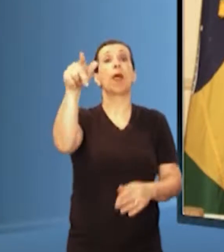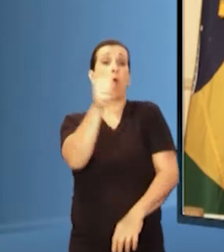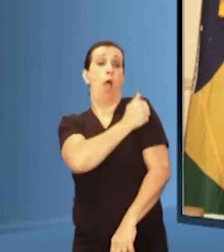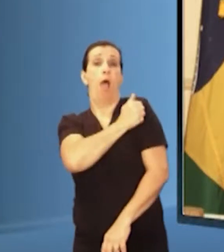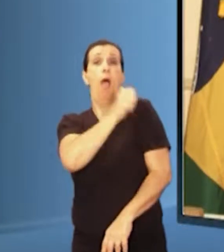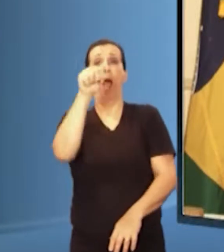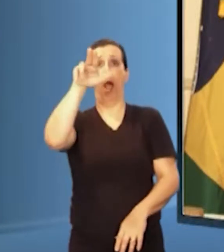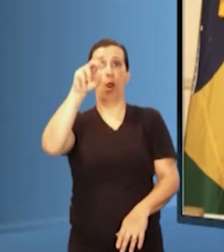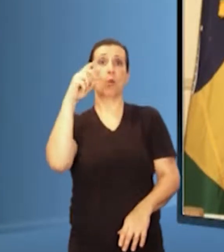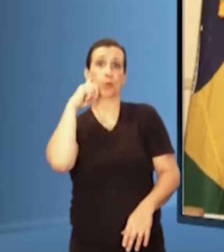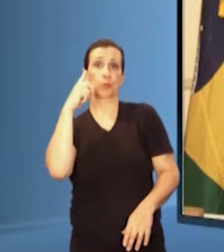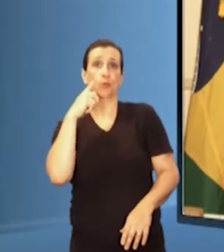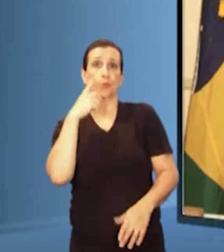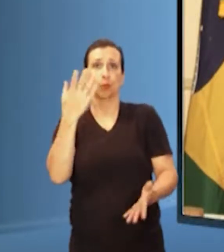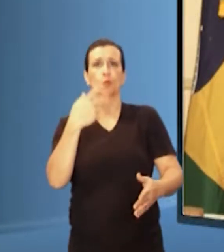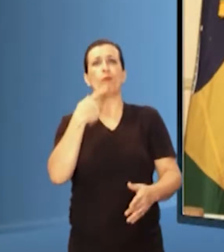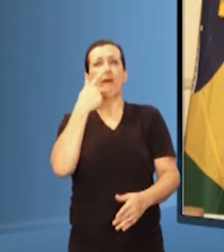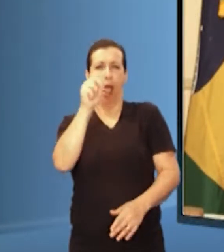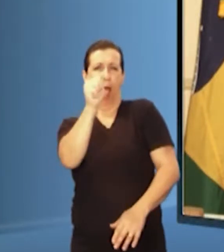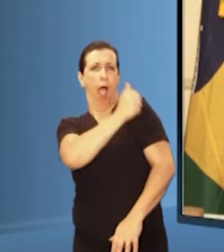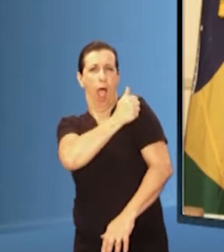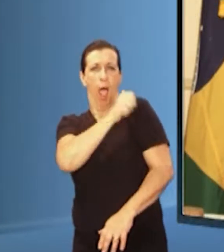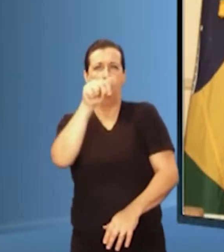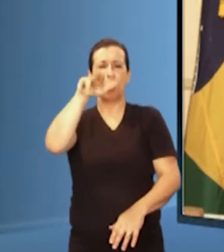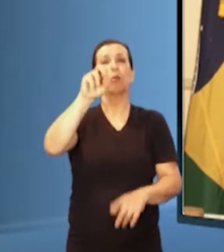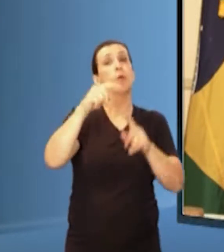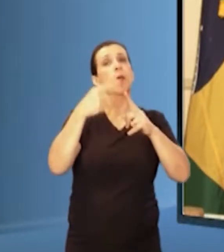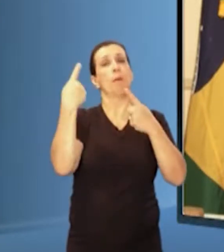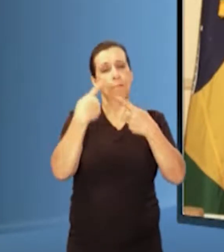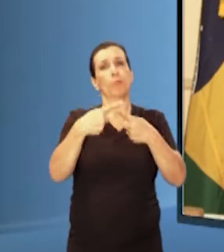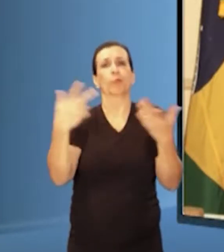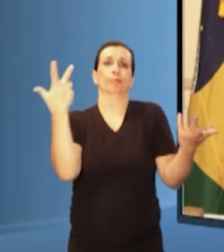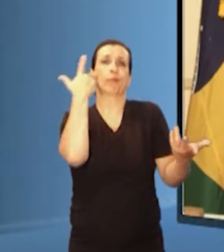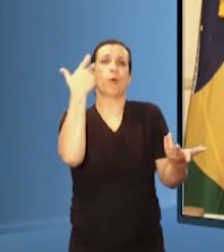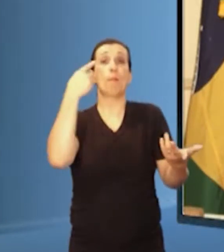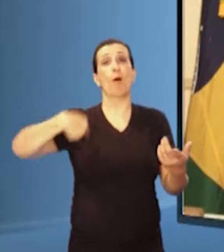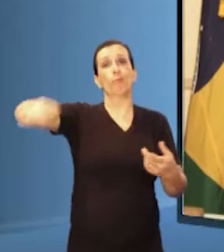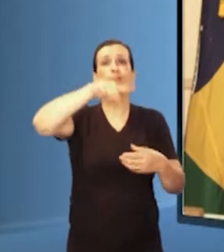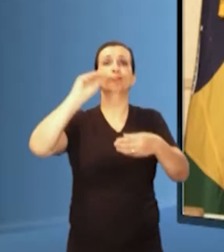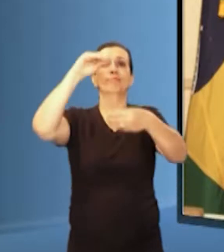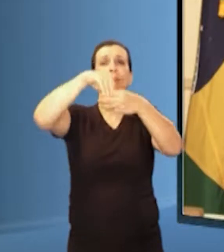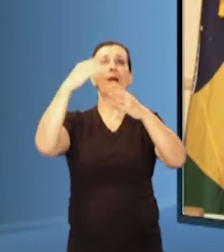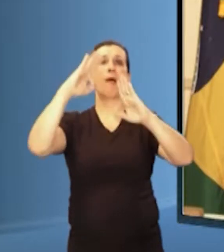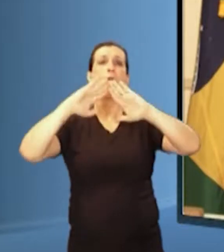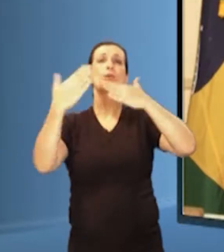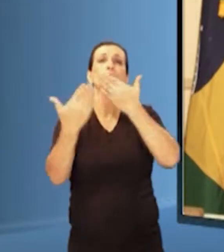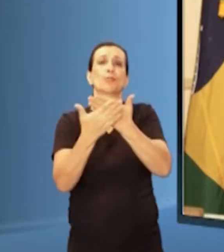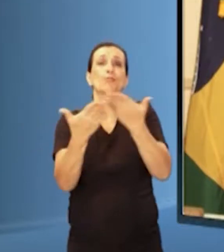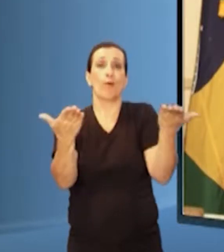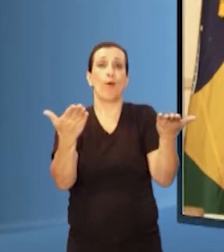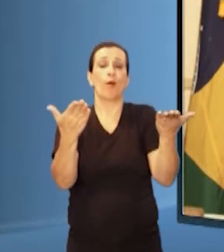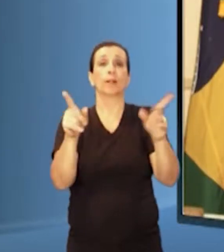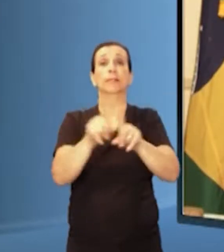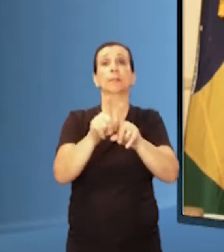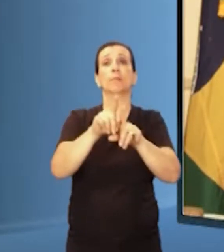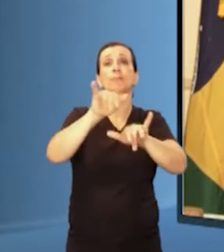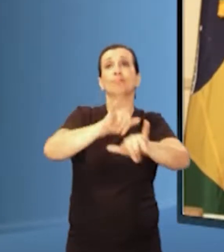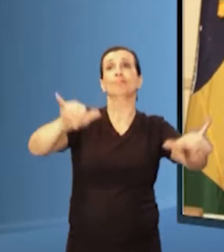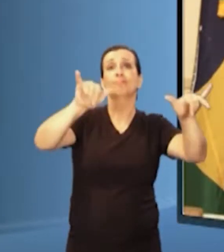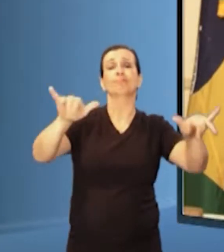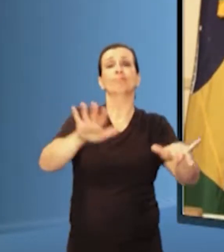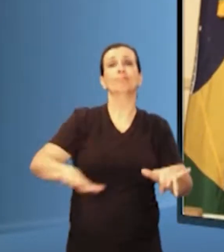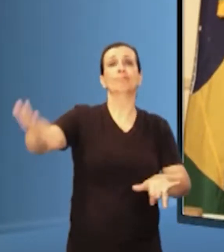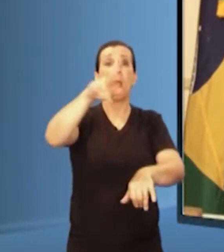para o aluno surdo. Quando eu falo aluno, é porque naturalmente nós estamos numa escola e a